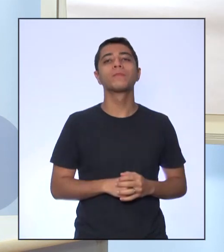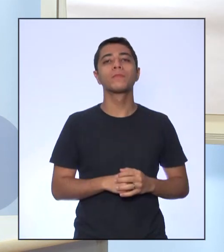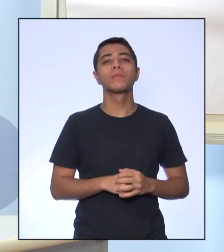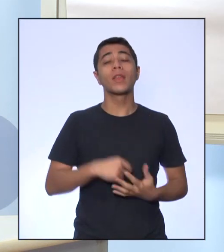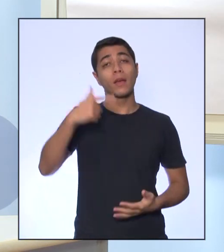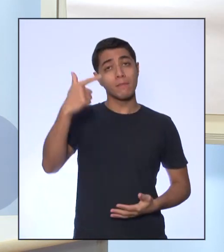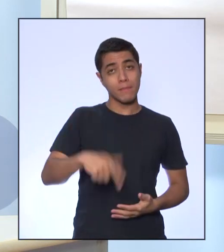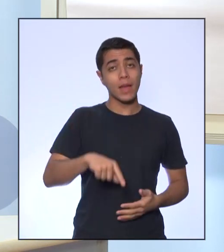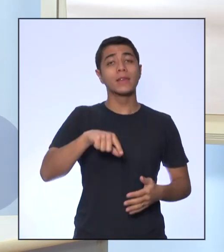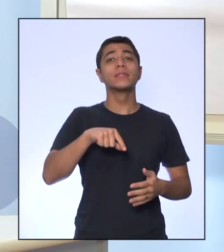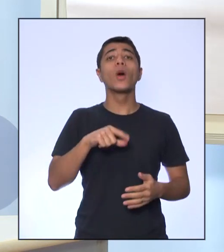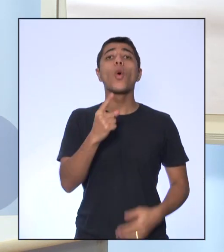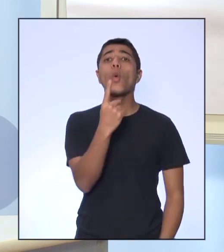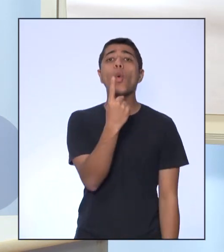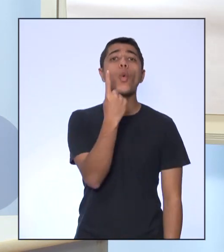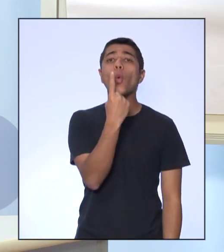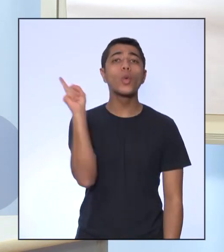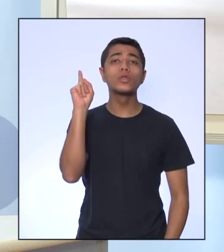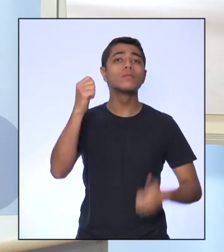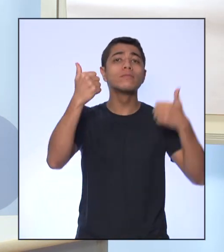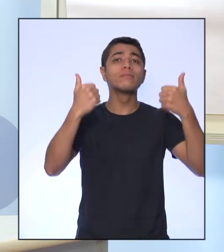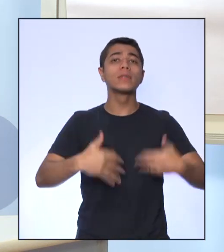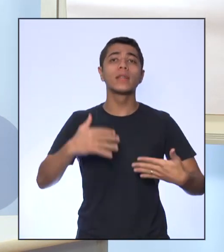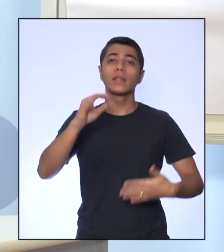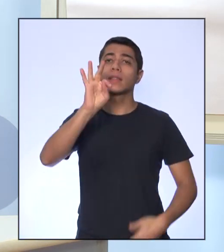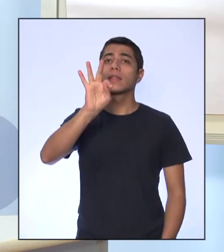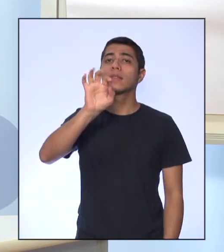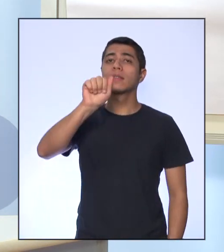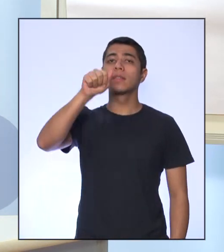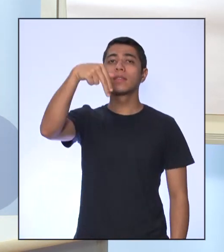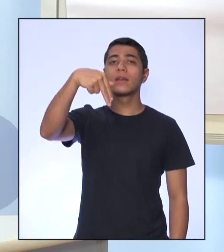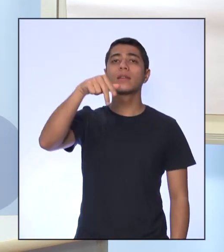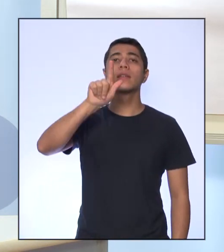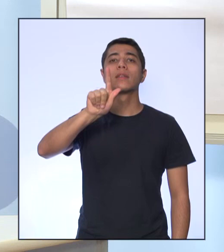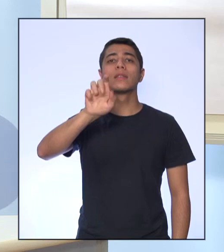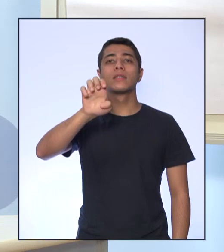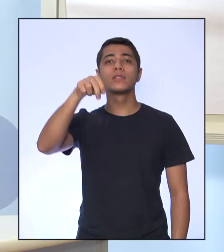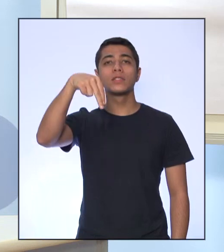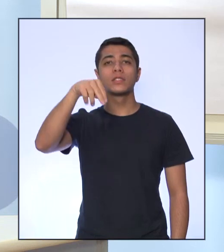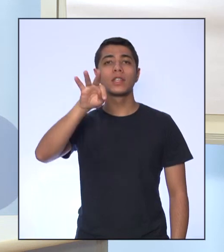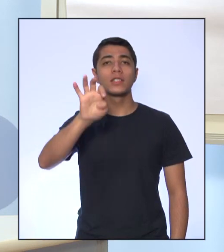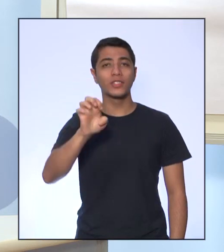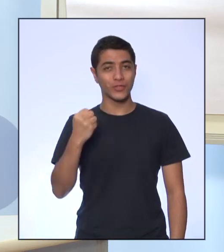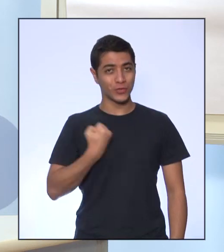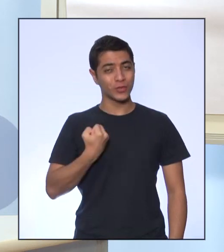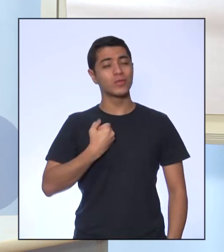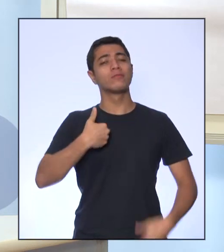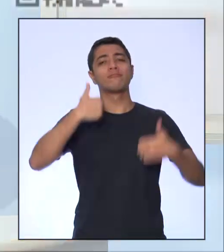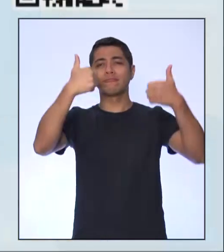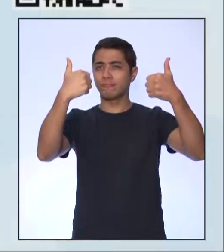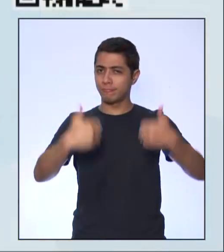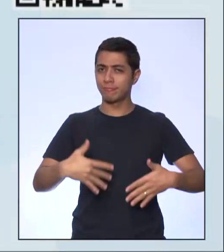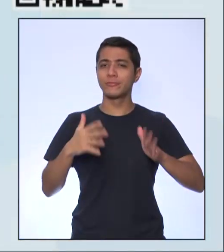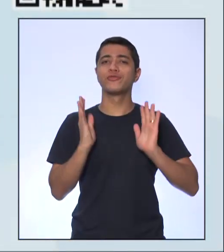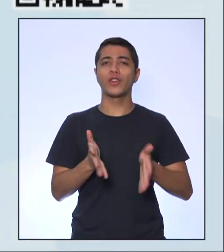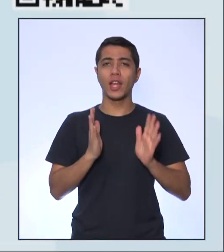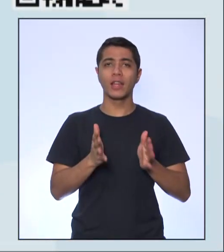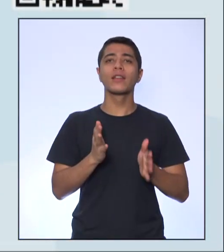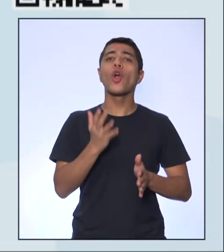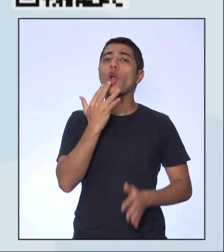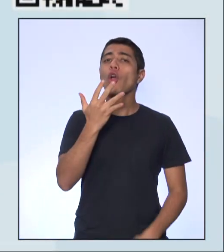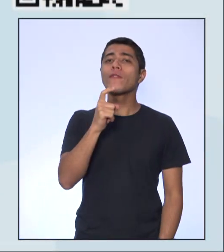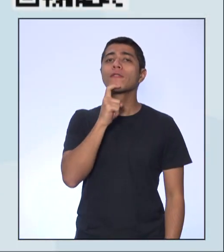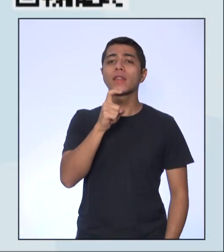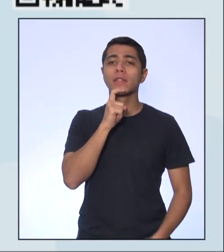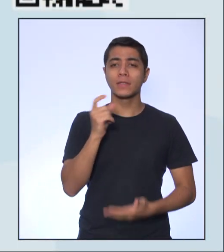imagem aí que vocês podem ver eu vou ter o valor da tangente que eu expliquei para vocês então nessa imagem aí né o valor